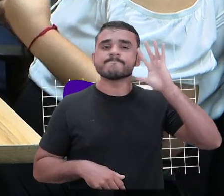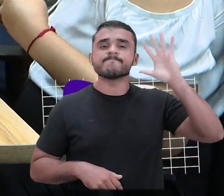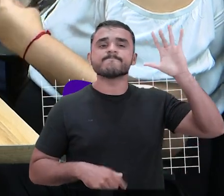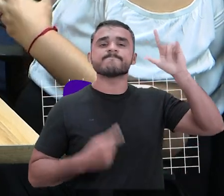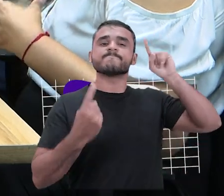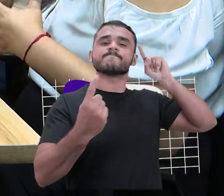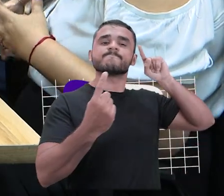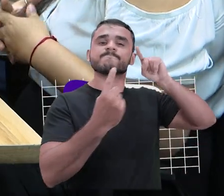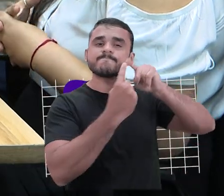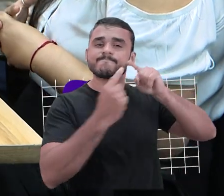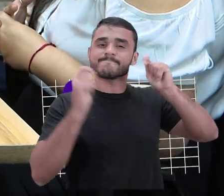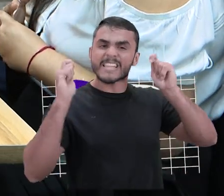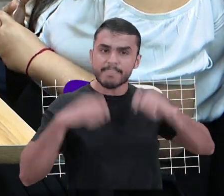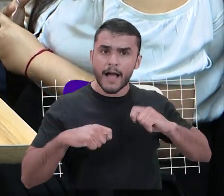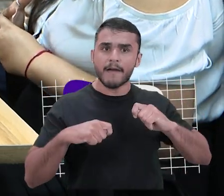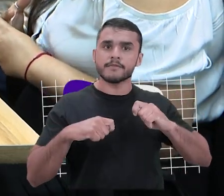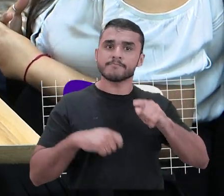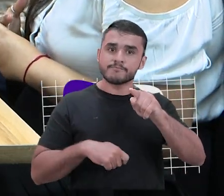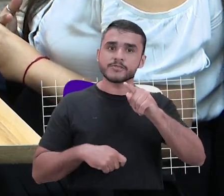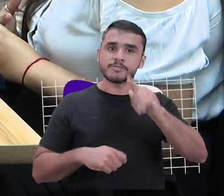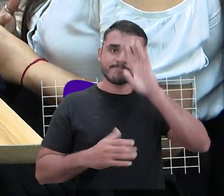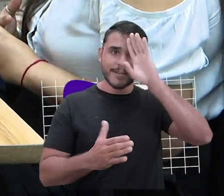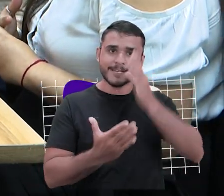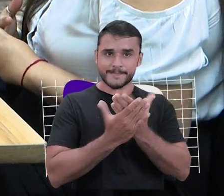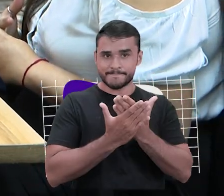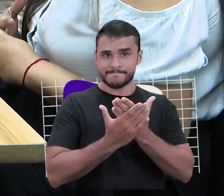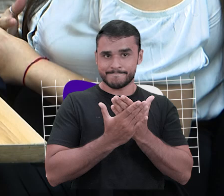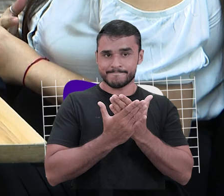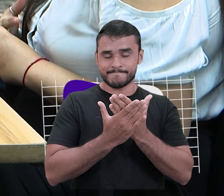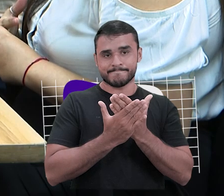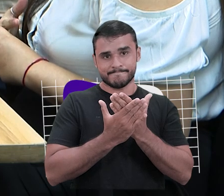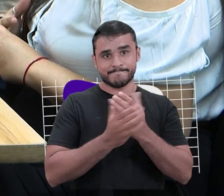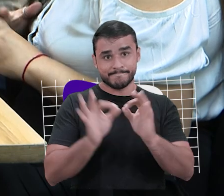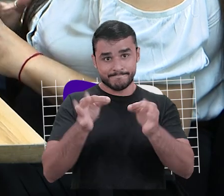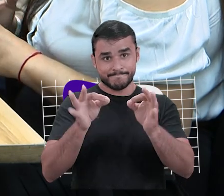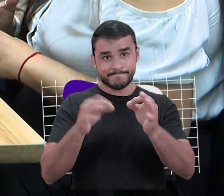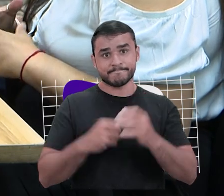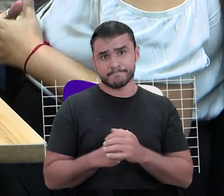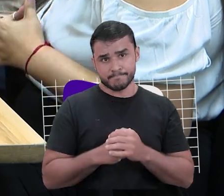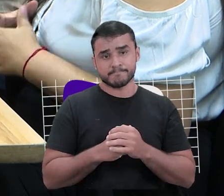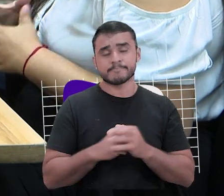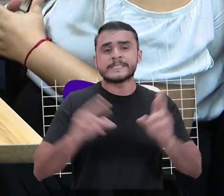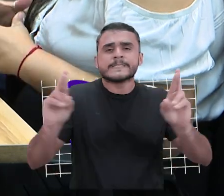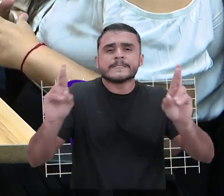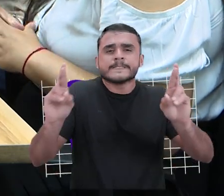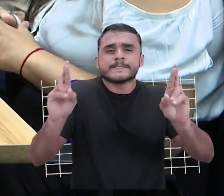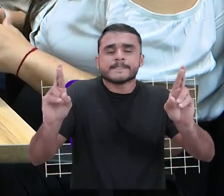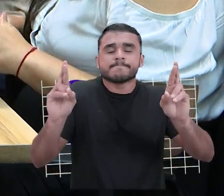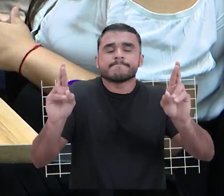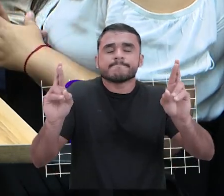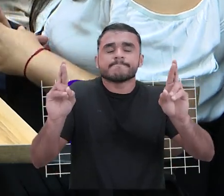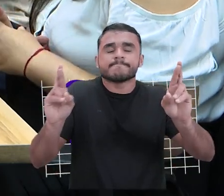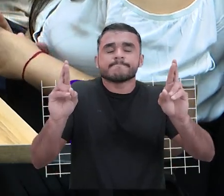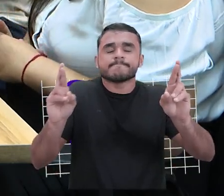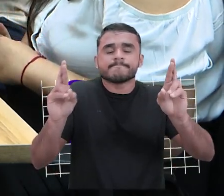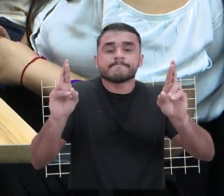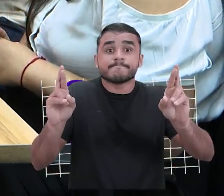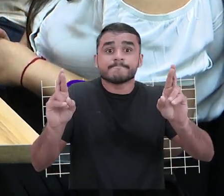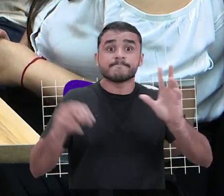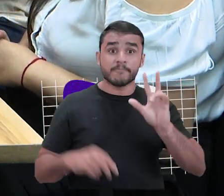se pegar em alguma coisa, né? E assim, tudo vai dar certo, no final das contas, tudo sempre dá